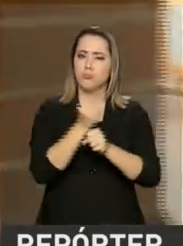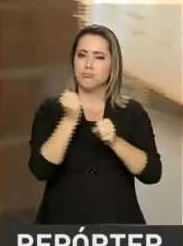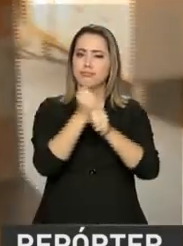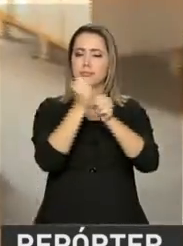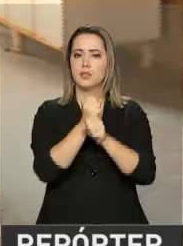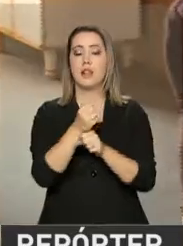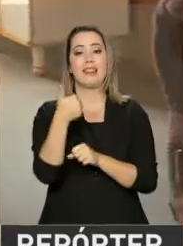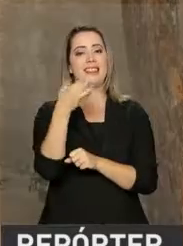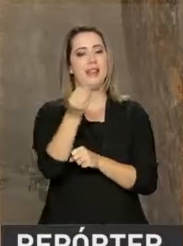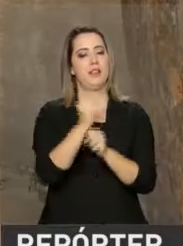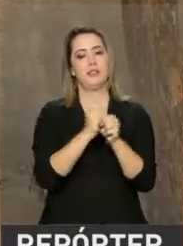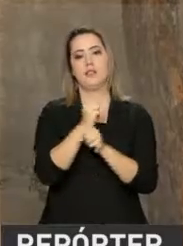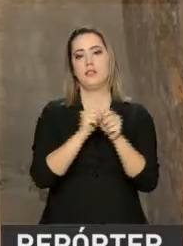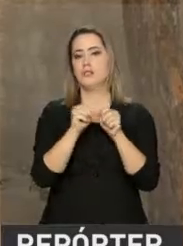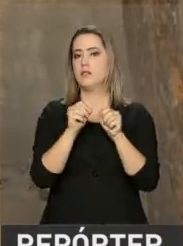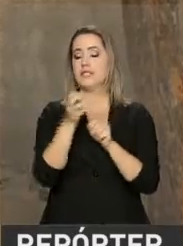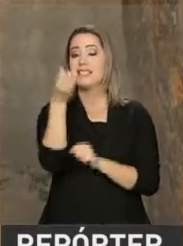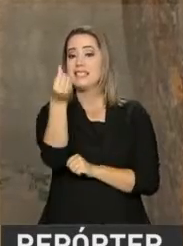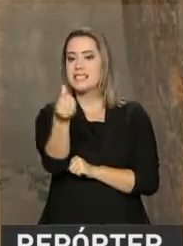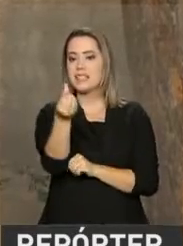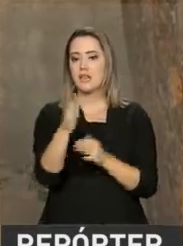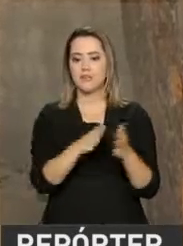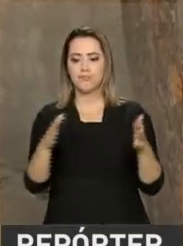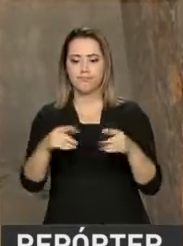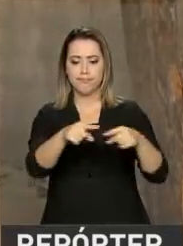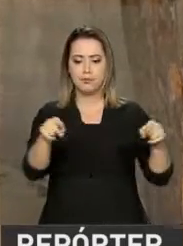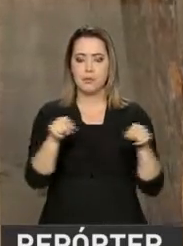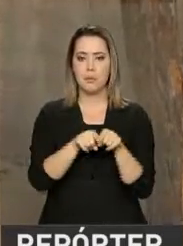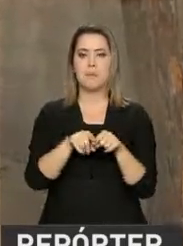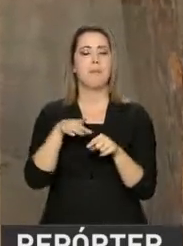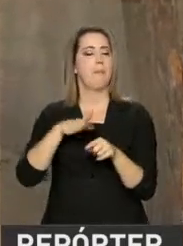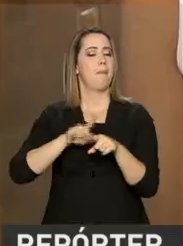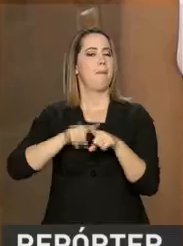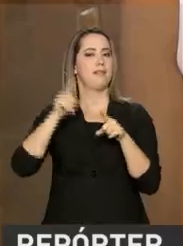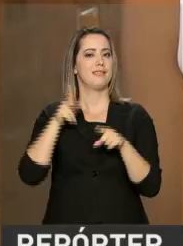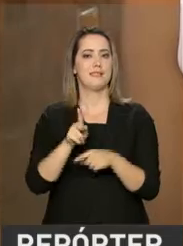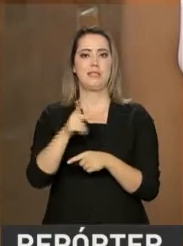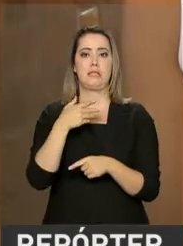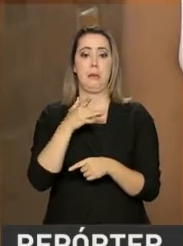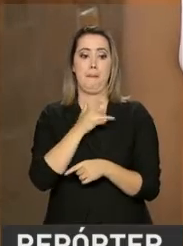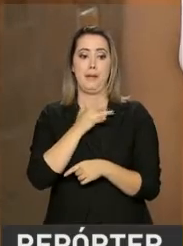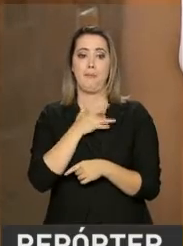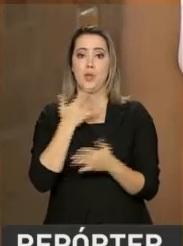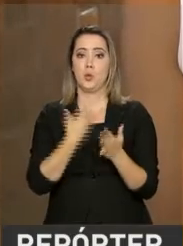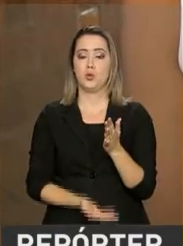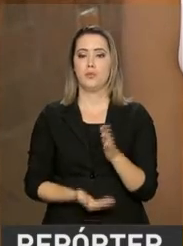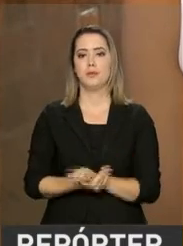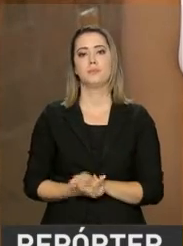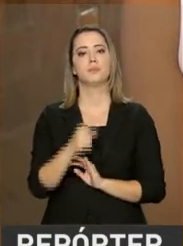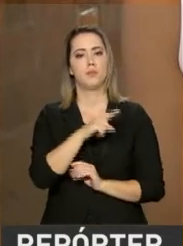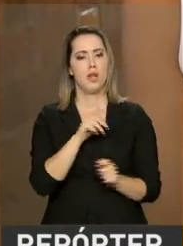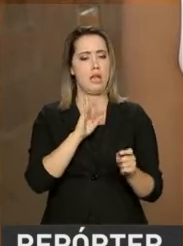seis cômodos mas a terra do município e ela sempre teve medo de perder tudo na época lavar roupa e ganho eu fazia